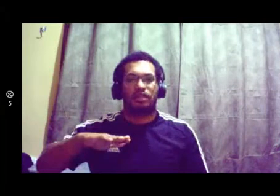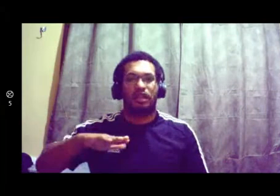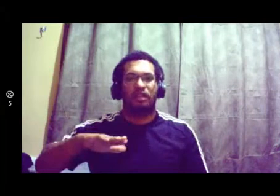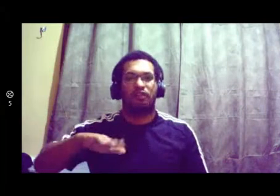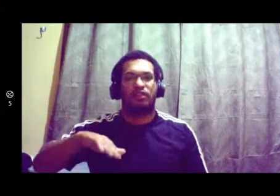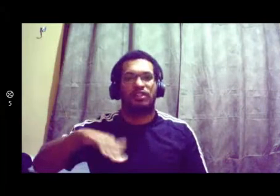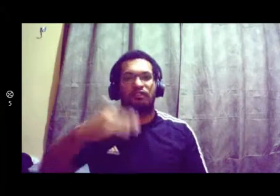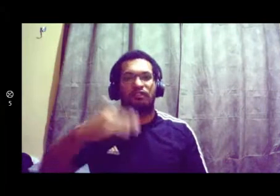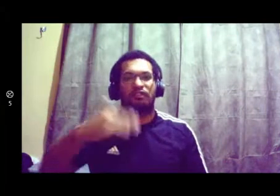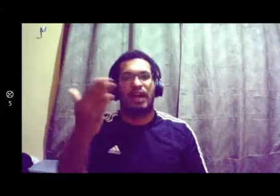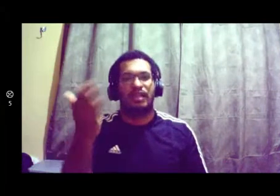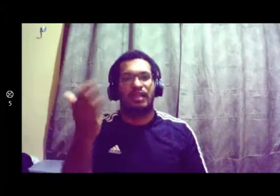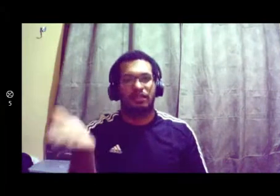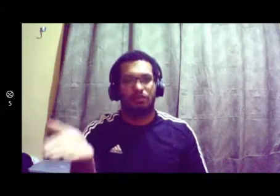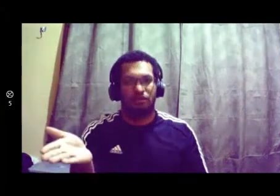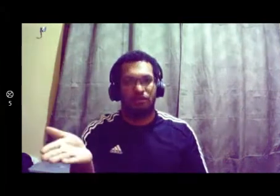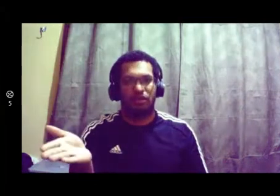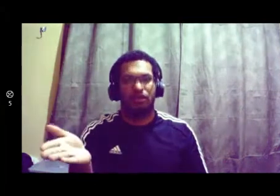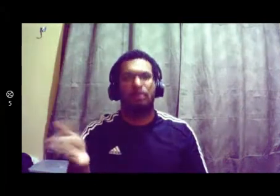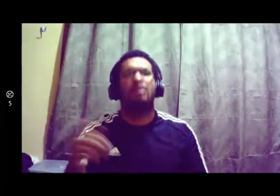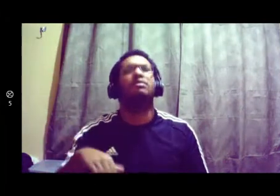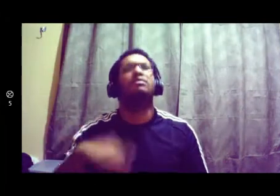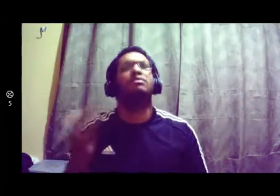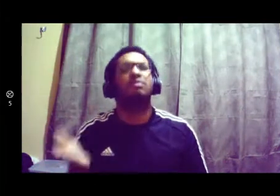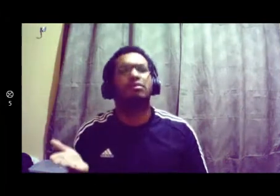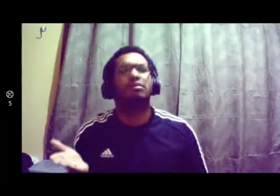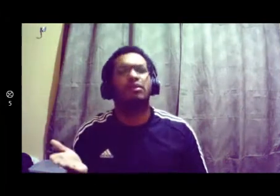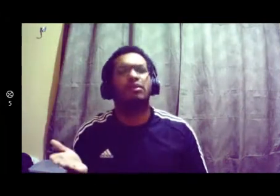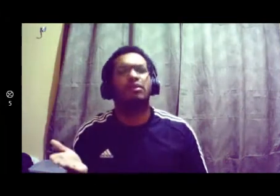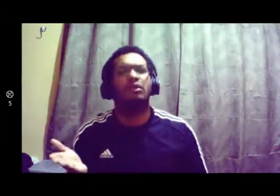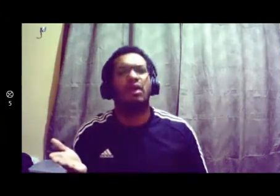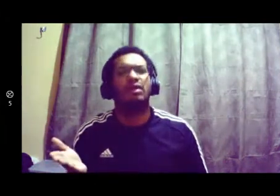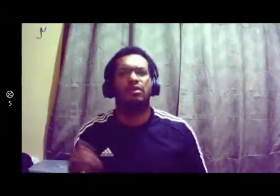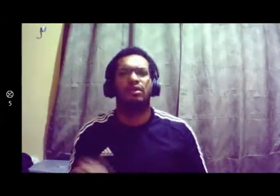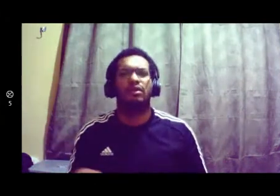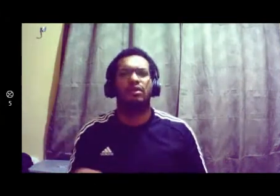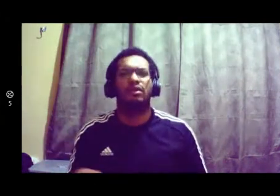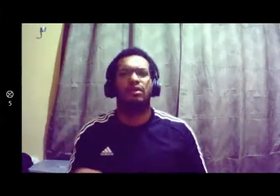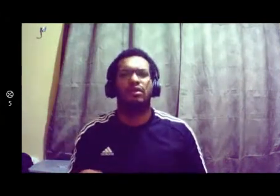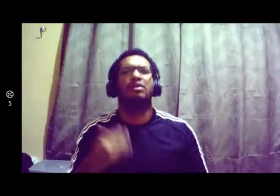Então fica assim, ó, e você faz esse movimento. Quando?